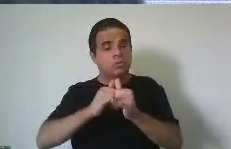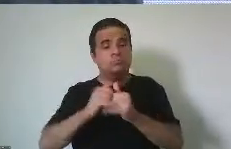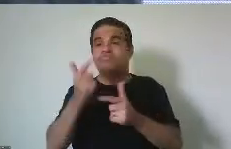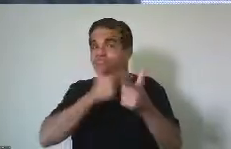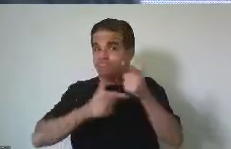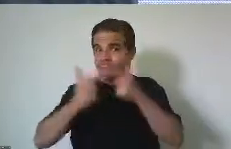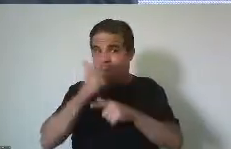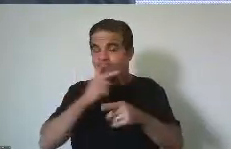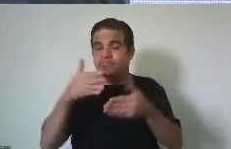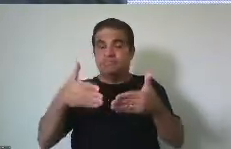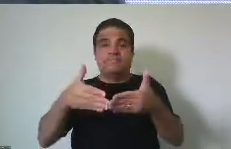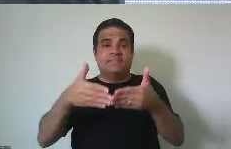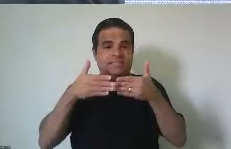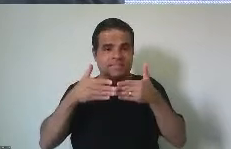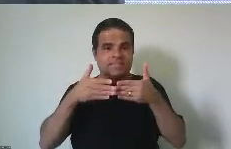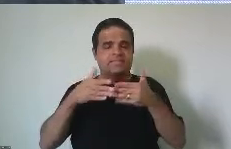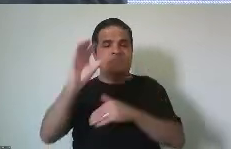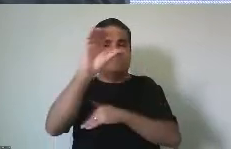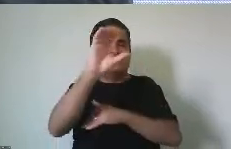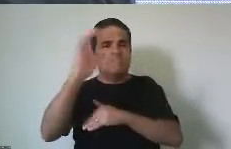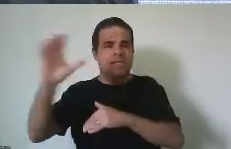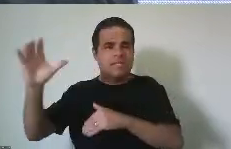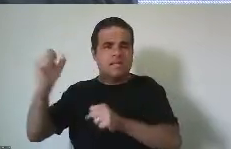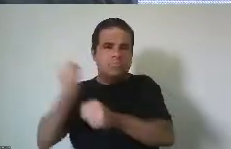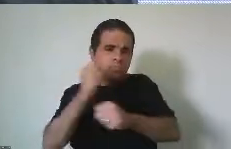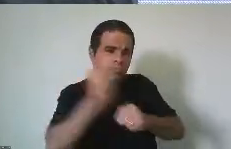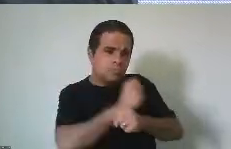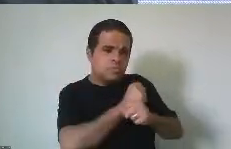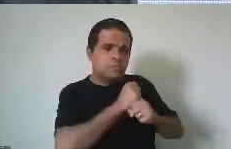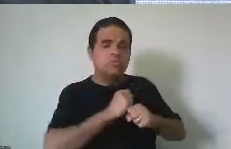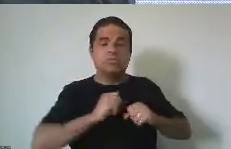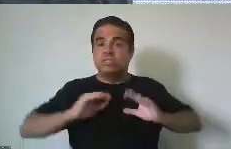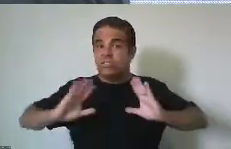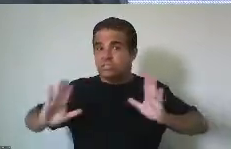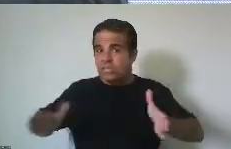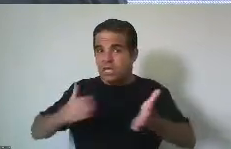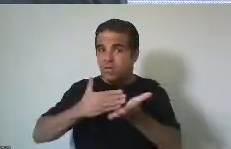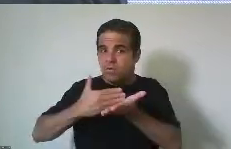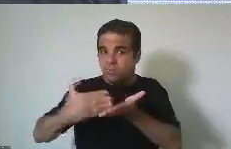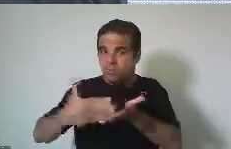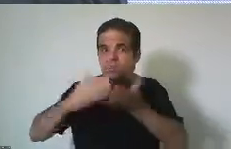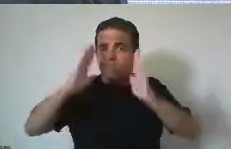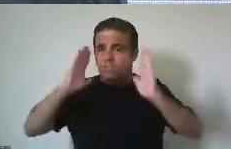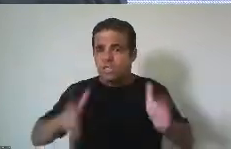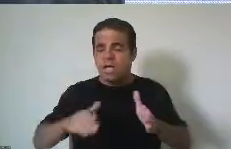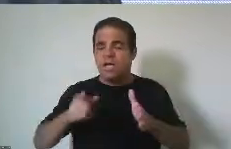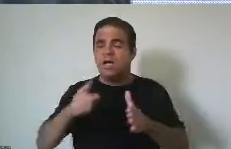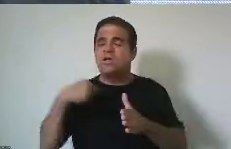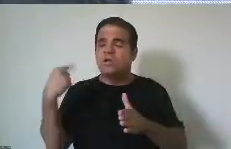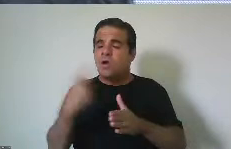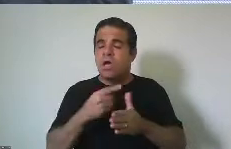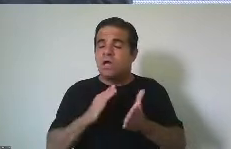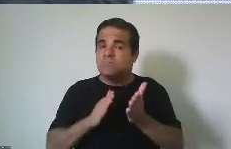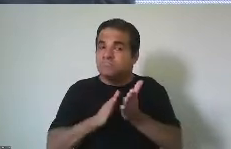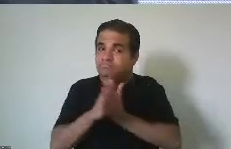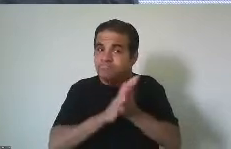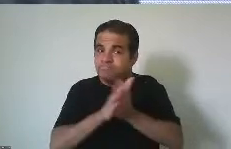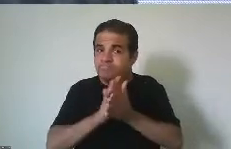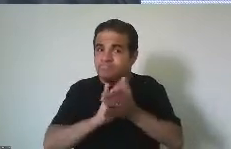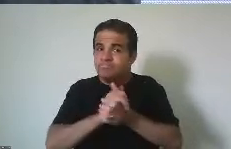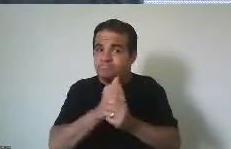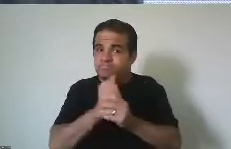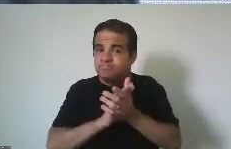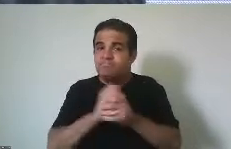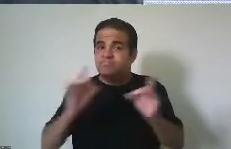a licença ambiental para a construção das Linhas as linhas já começaram e nossa expectativa e ter pronto Esse